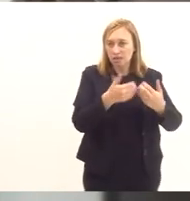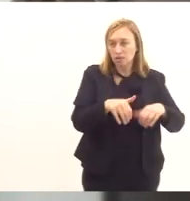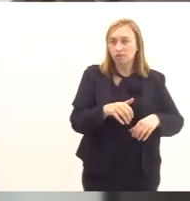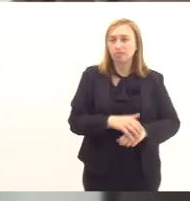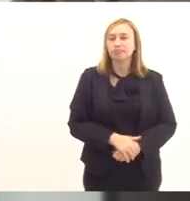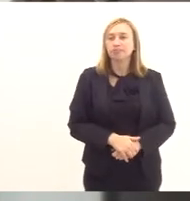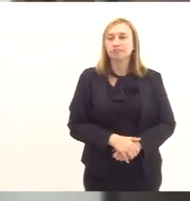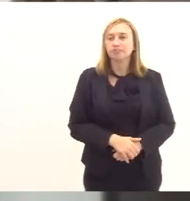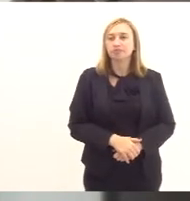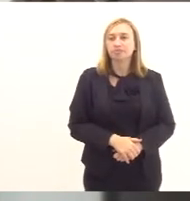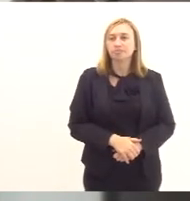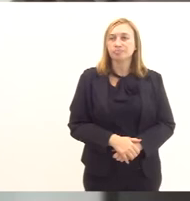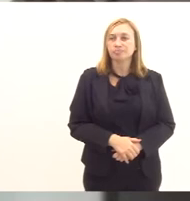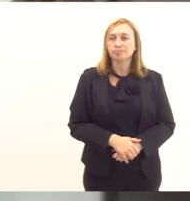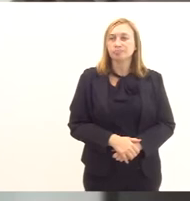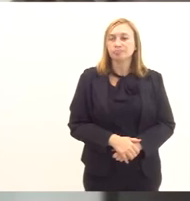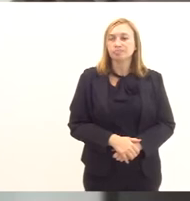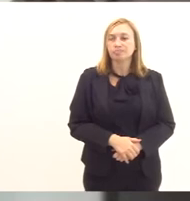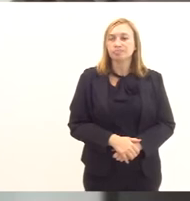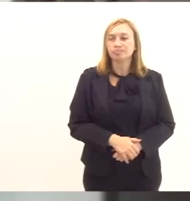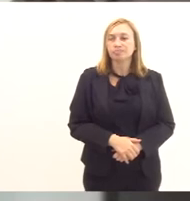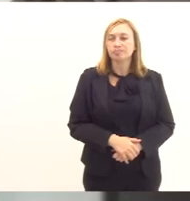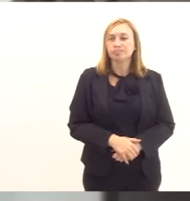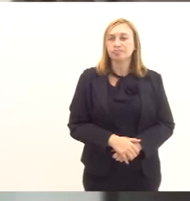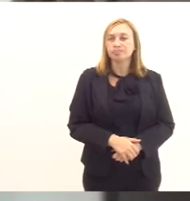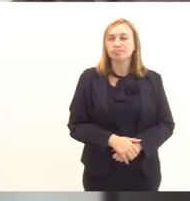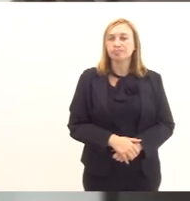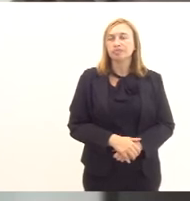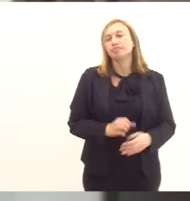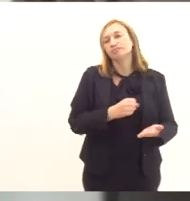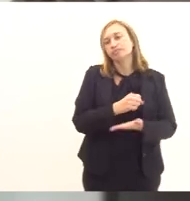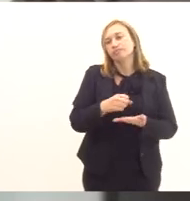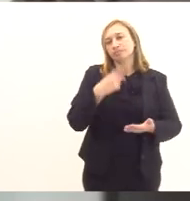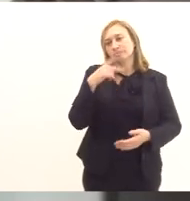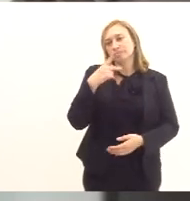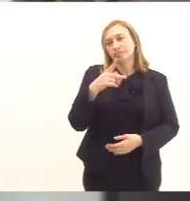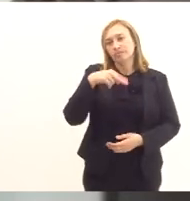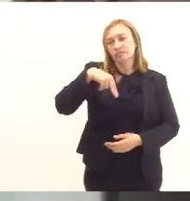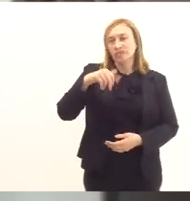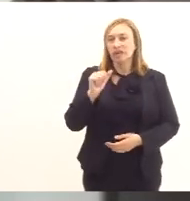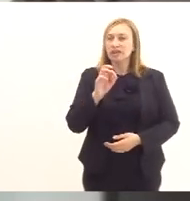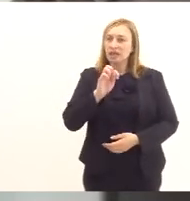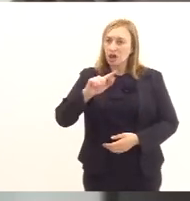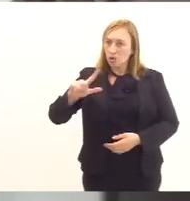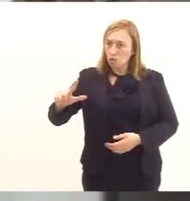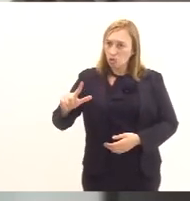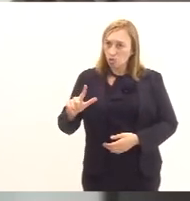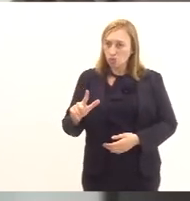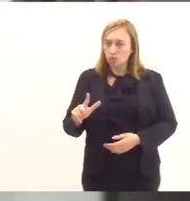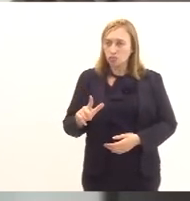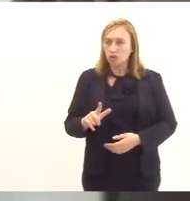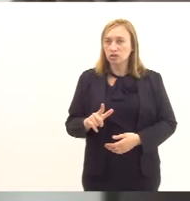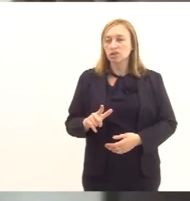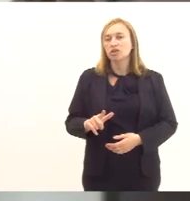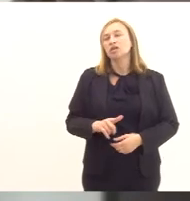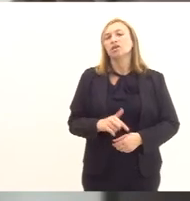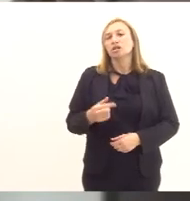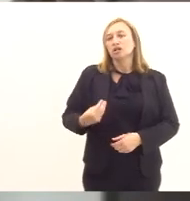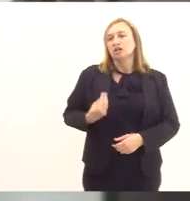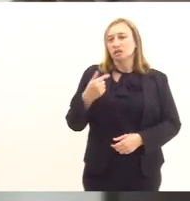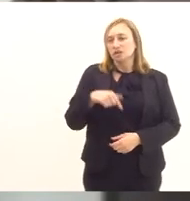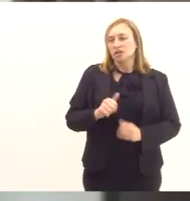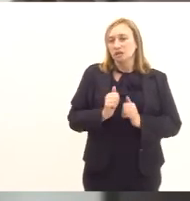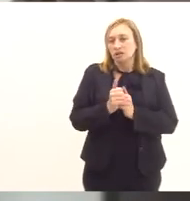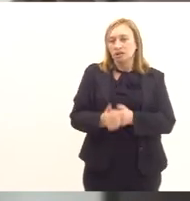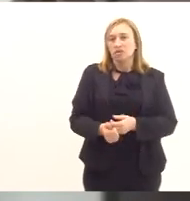Petrópolis e só para para poder aqui com base na fala do Natal que desceu a serra tá aqui hoje